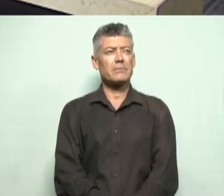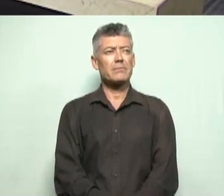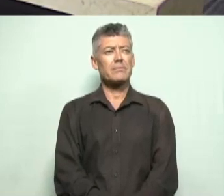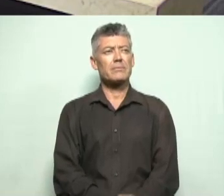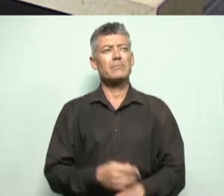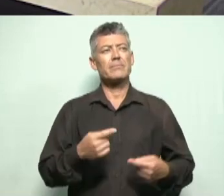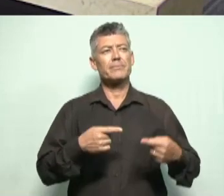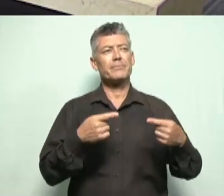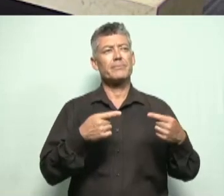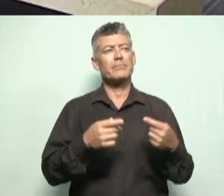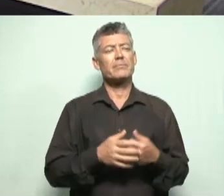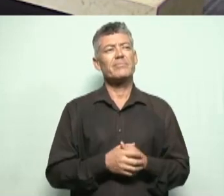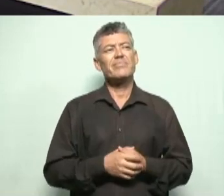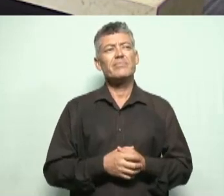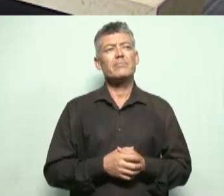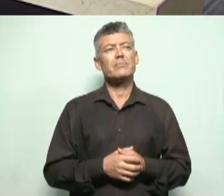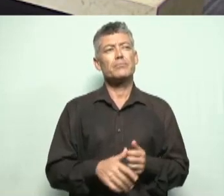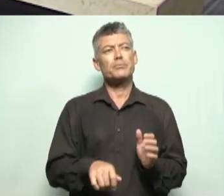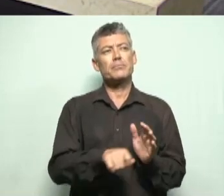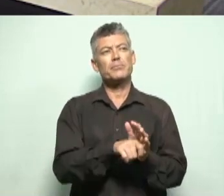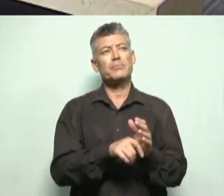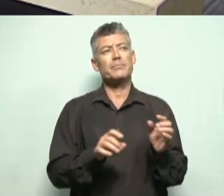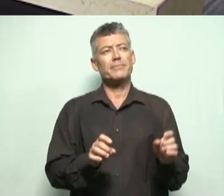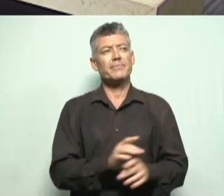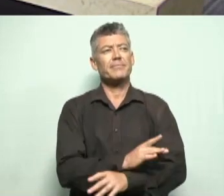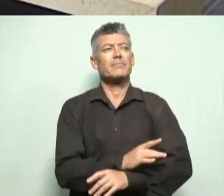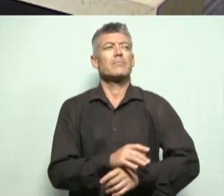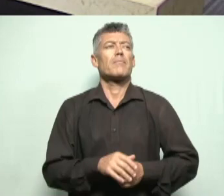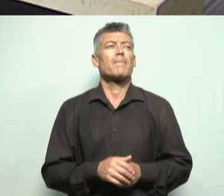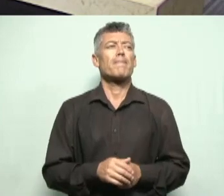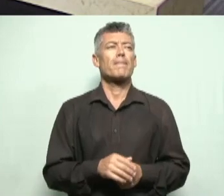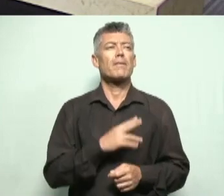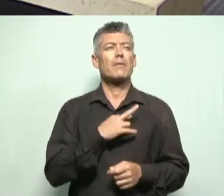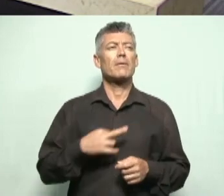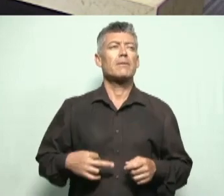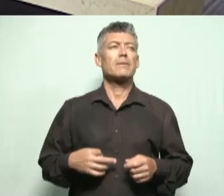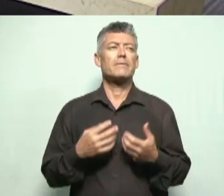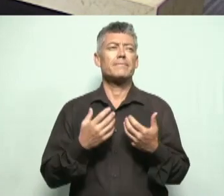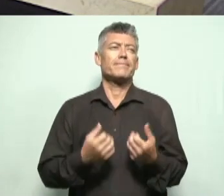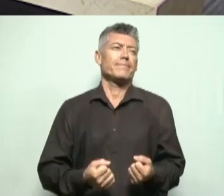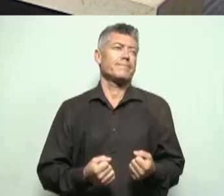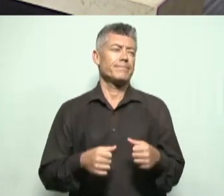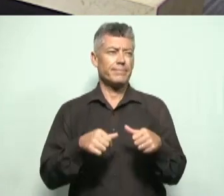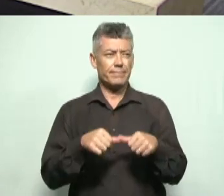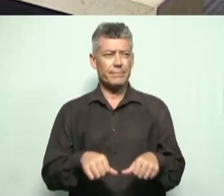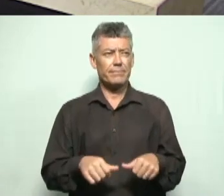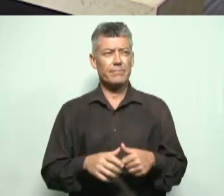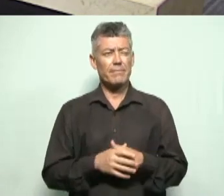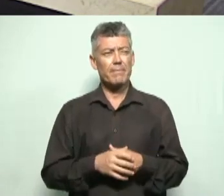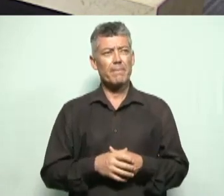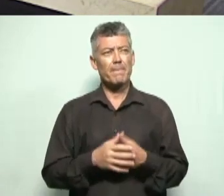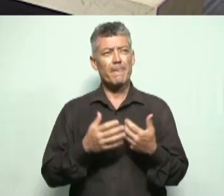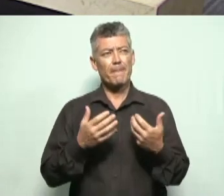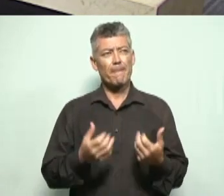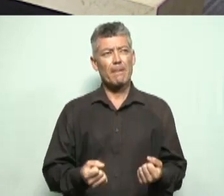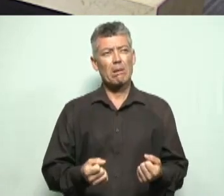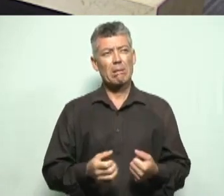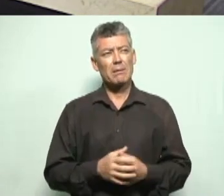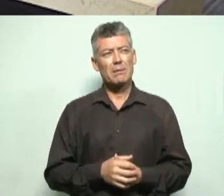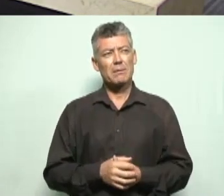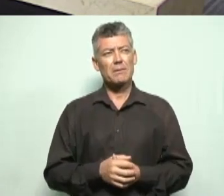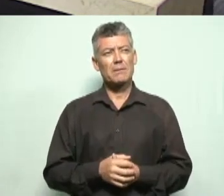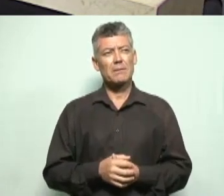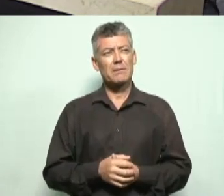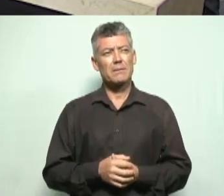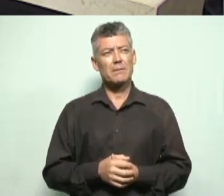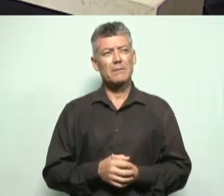Em discussão a ata, encerrada a discussão, a voto, os vereadores que aprovam, permaneçam como estão, aprovado.